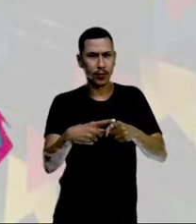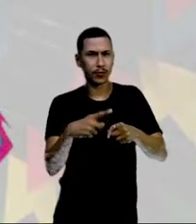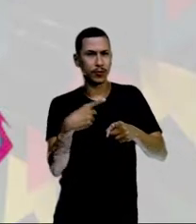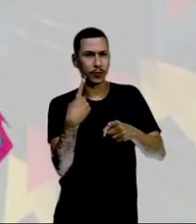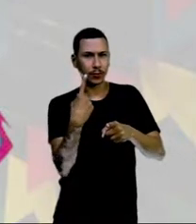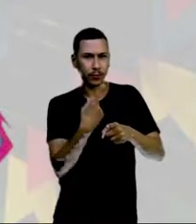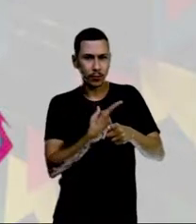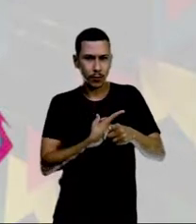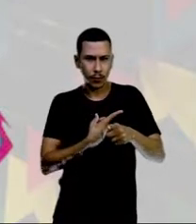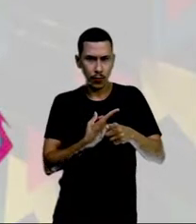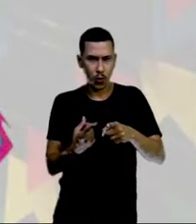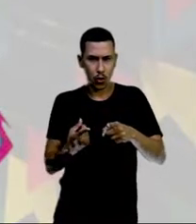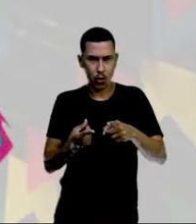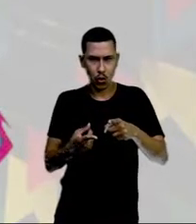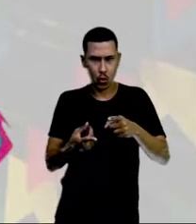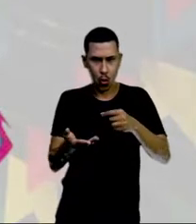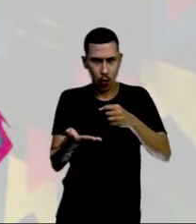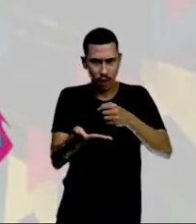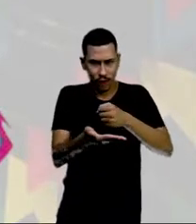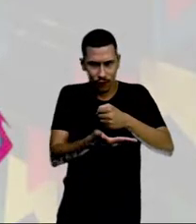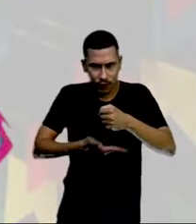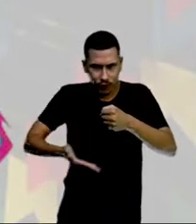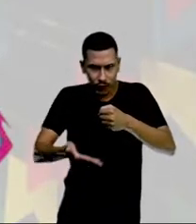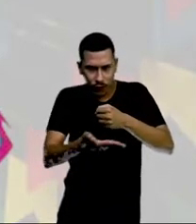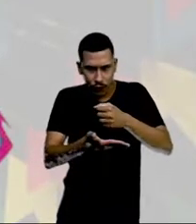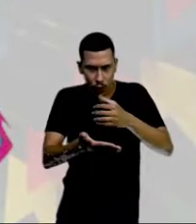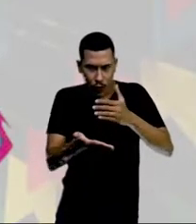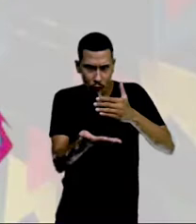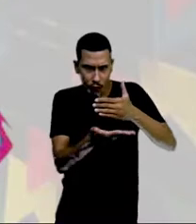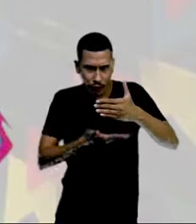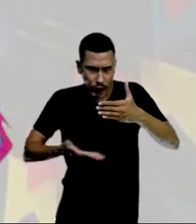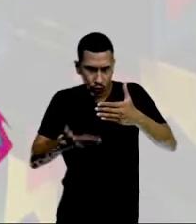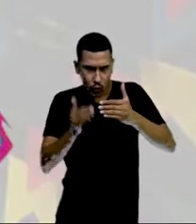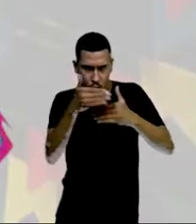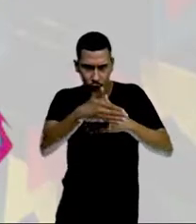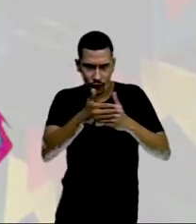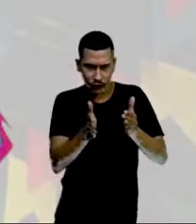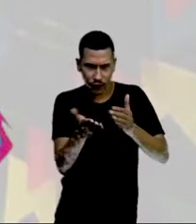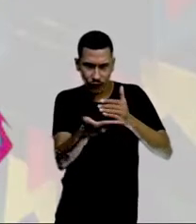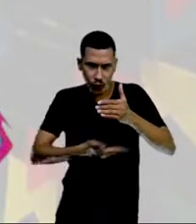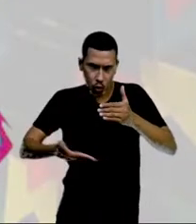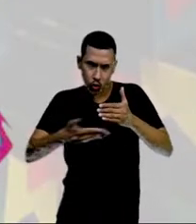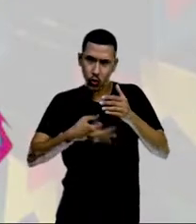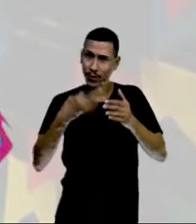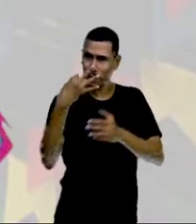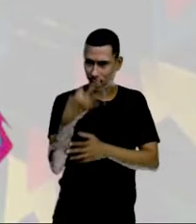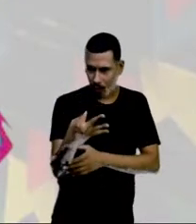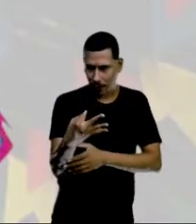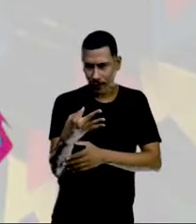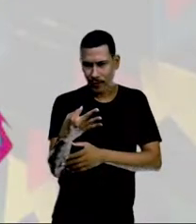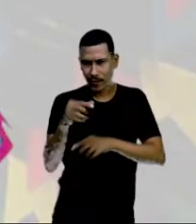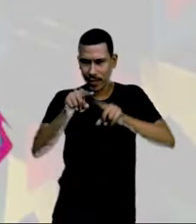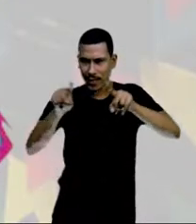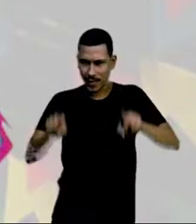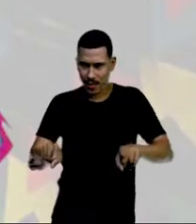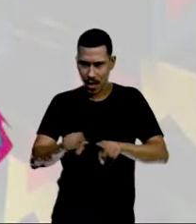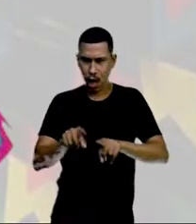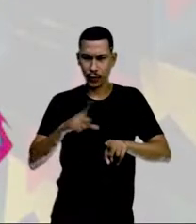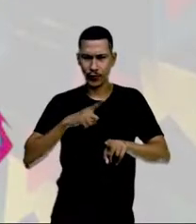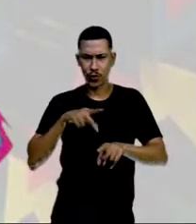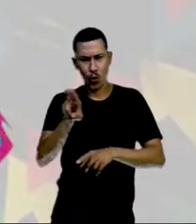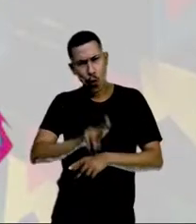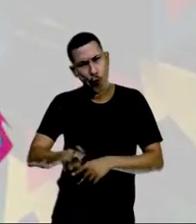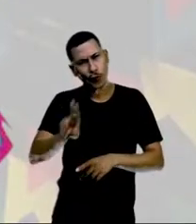nosso comprimento de fundo exatamente três caixinhas, tá certo?